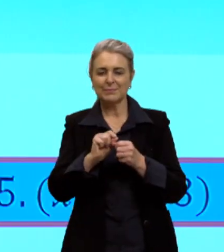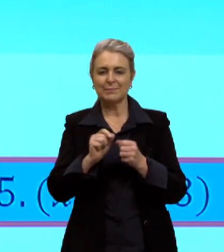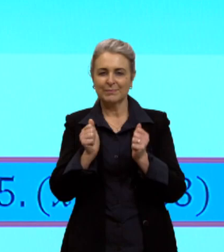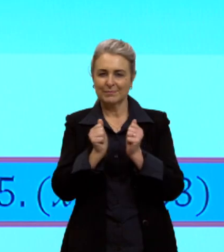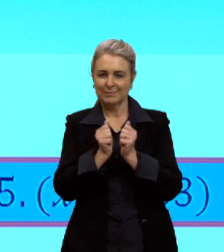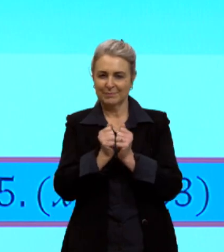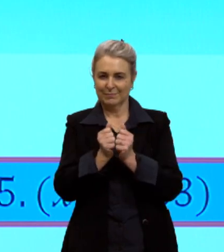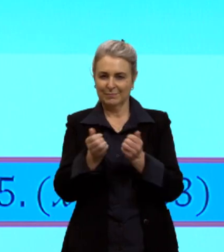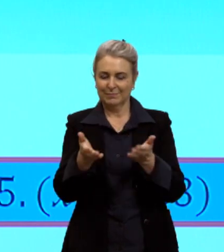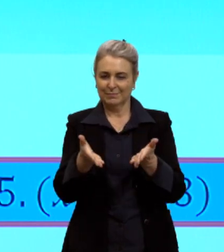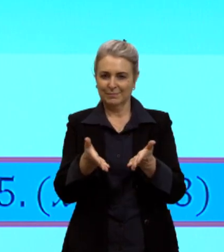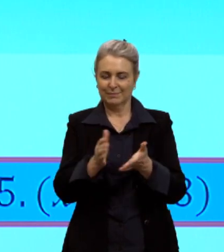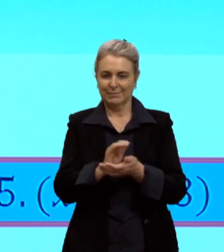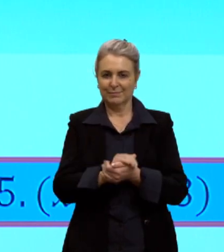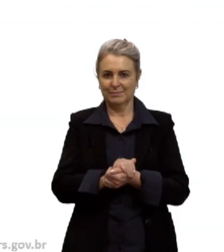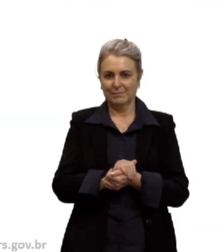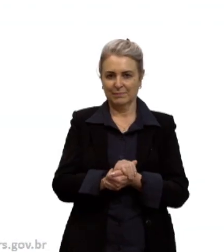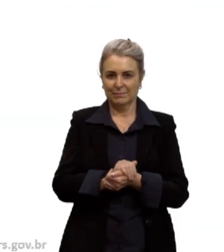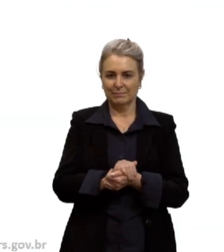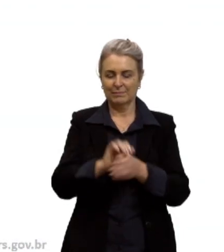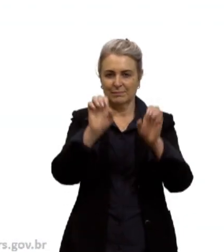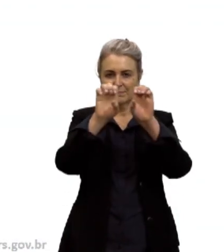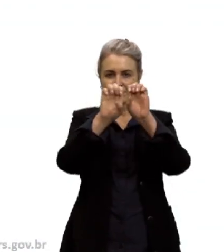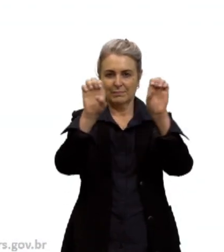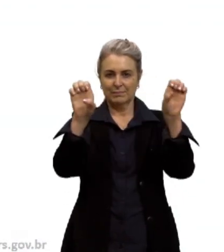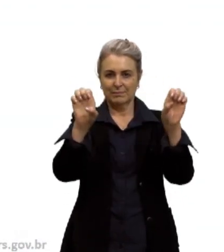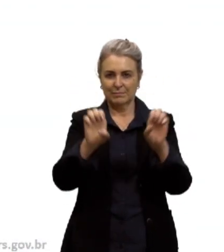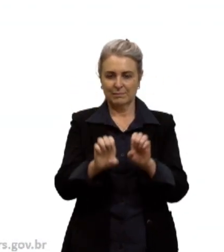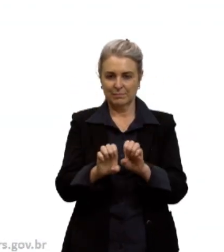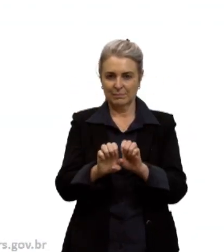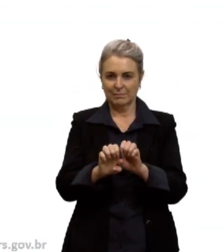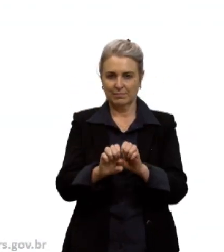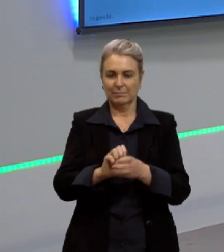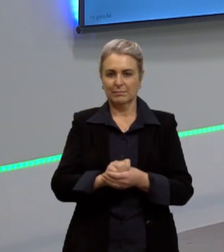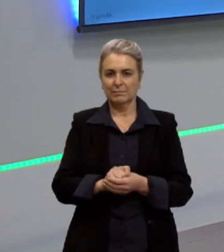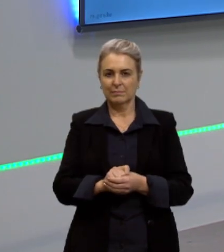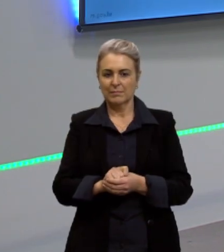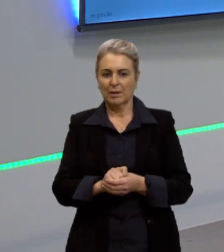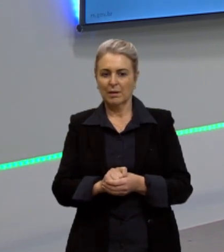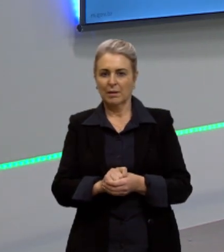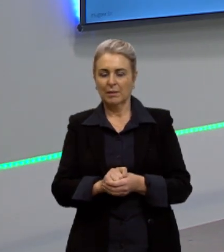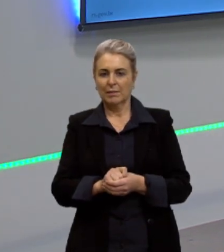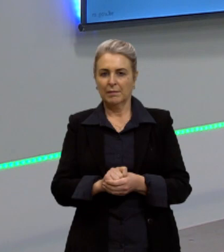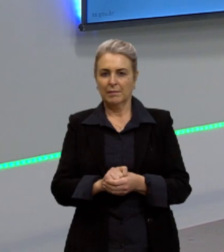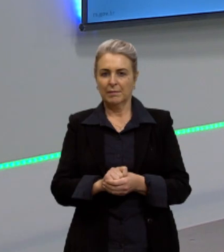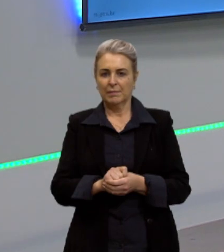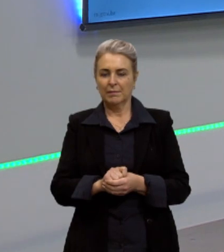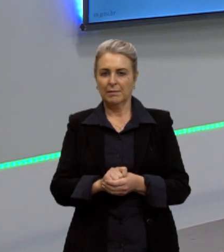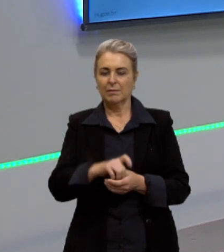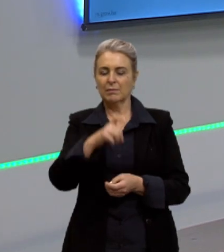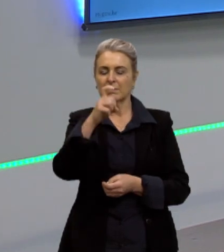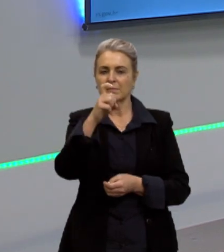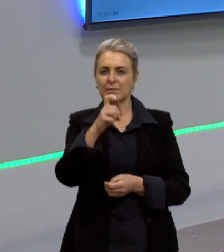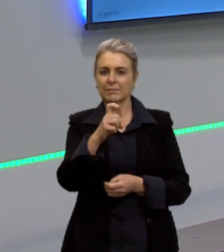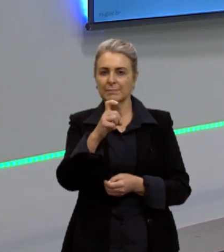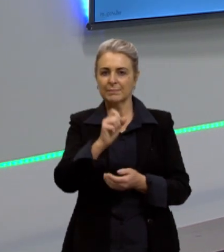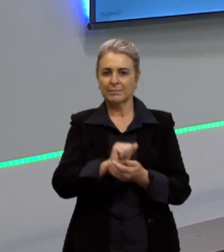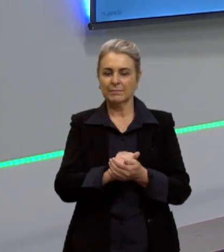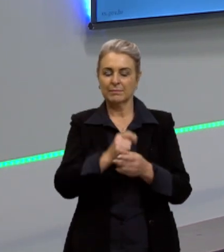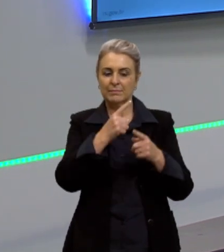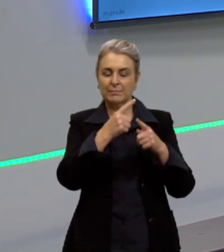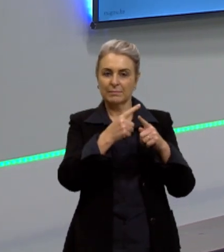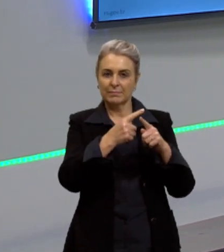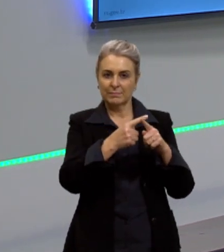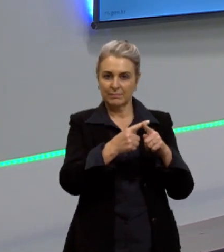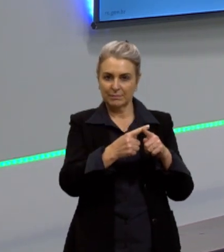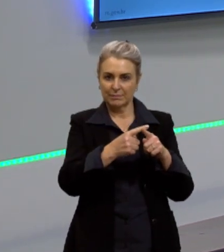Então, o que que nós temos ali? A equação que a avó deu para o Emanuel resolver. X que